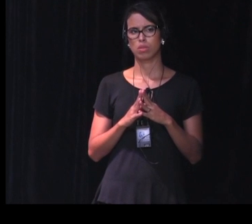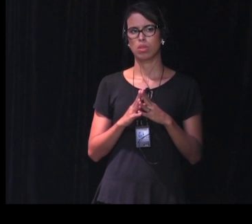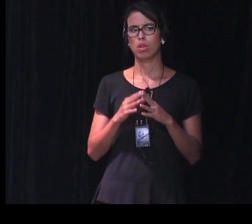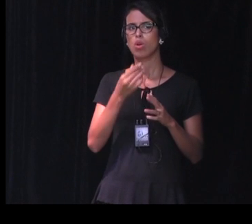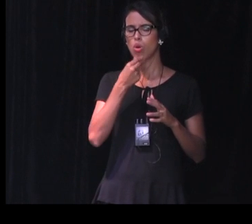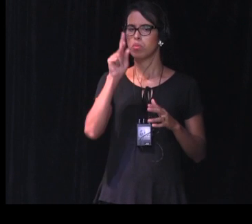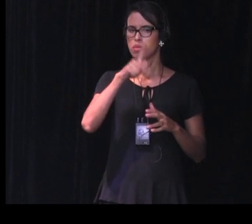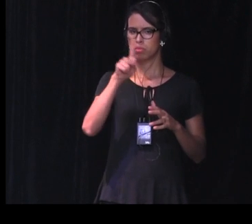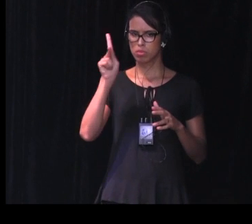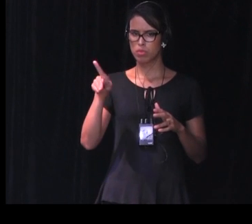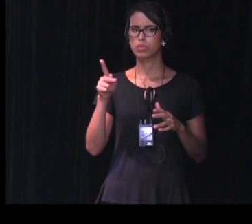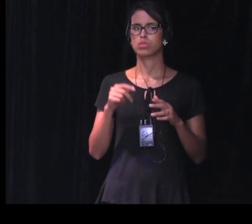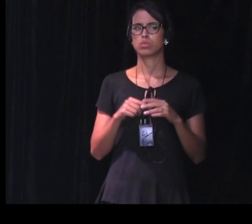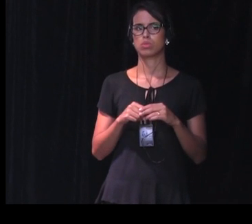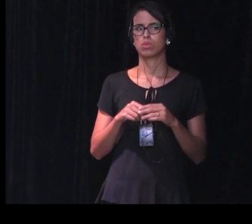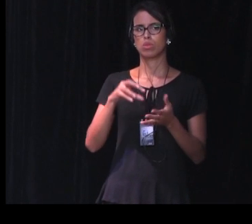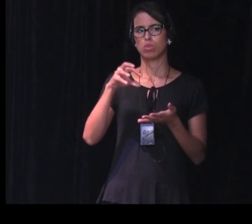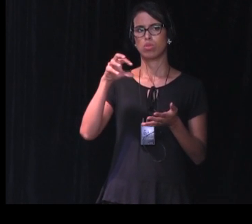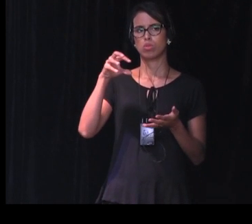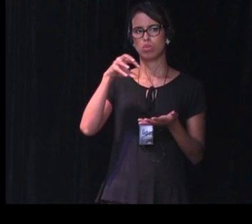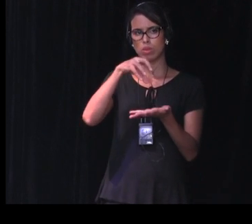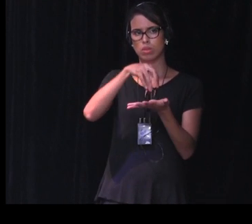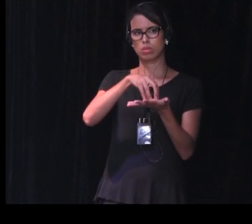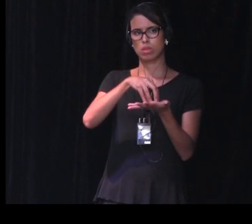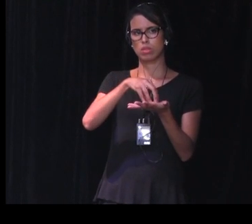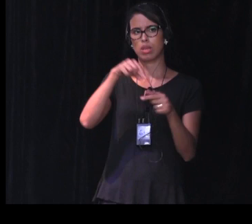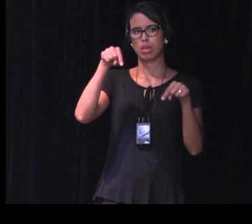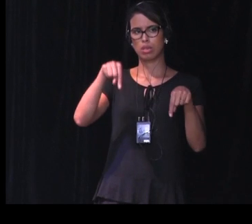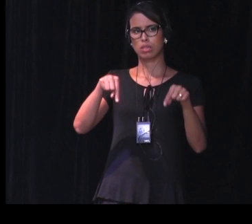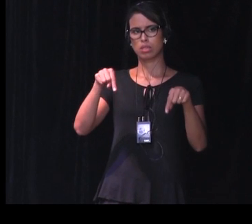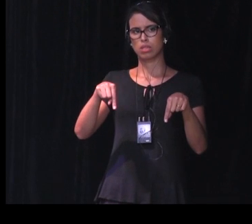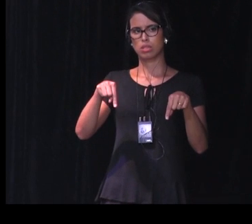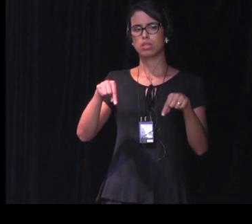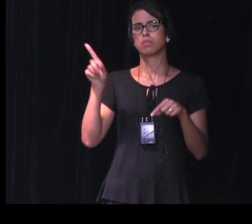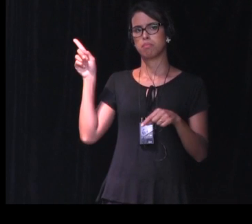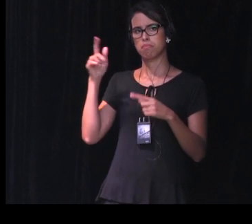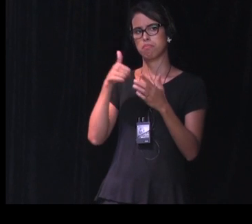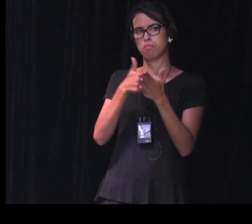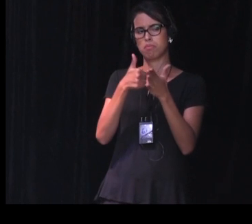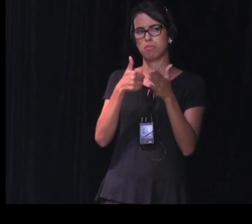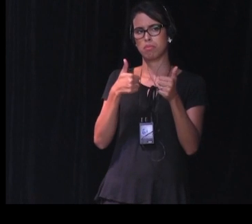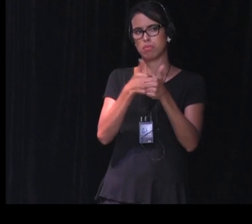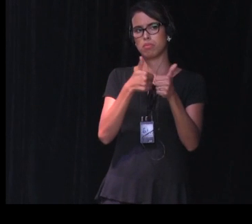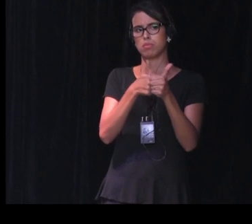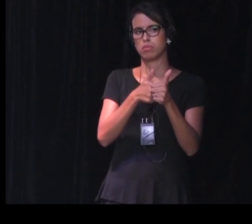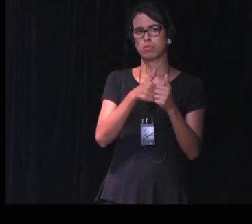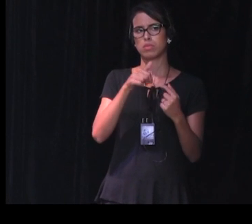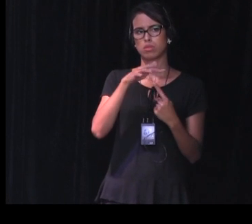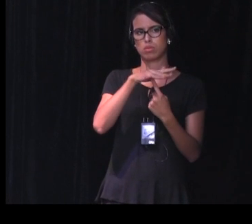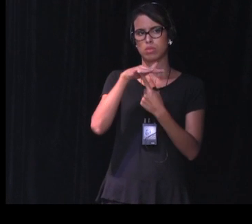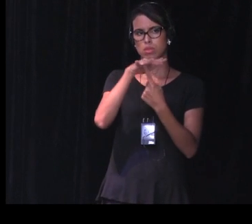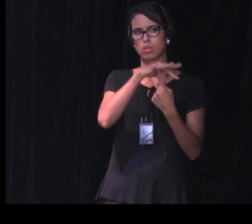da escola de professores, localizada aqui, de frente para a entrada da